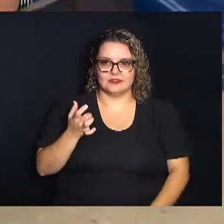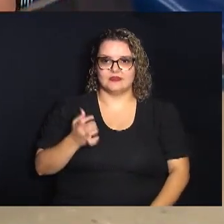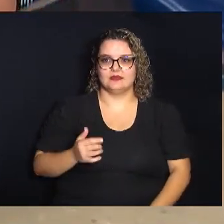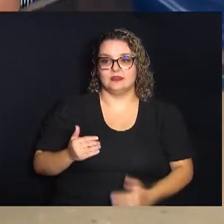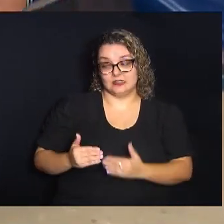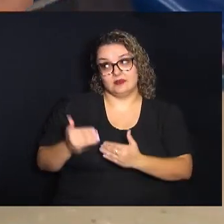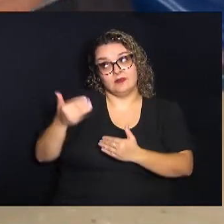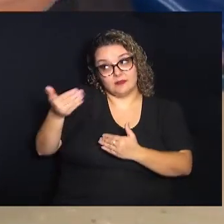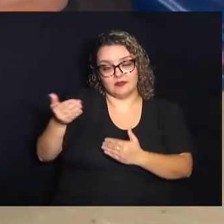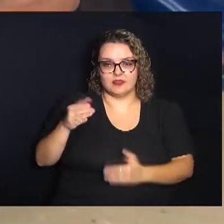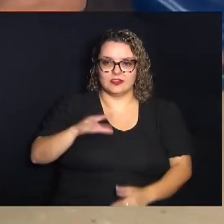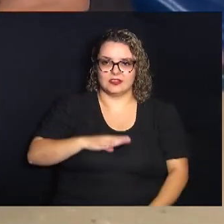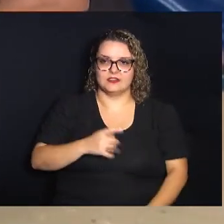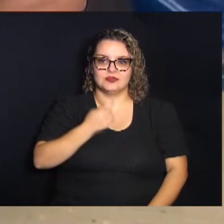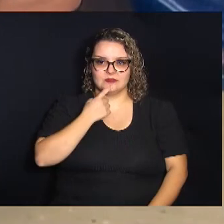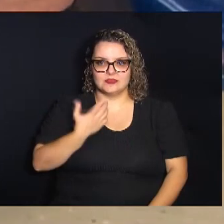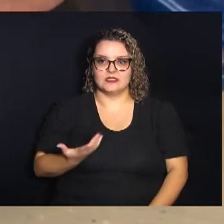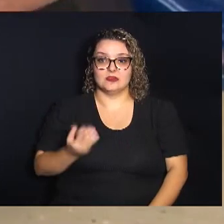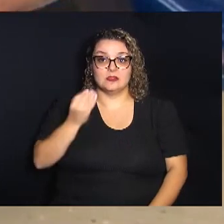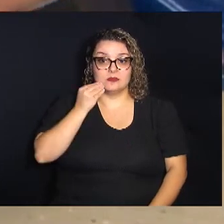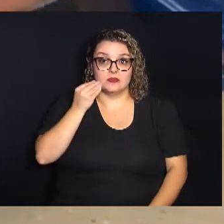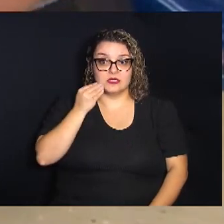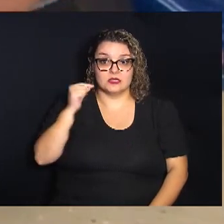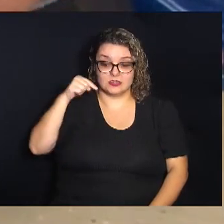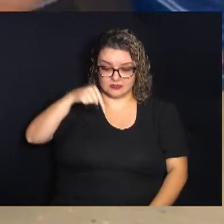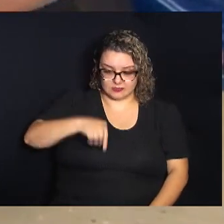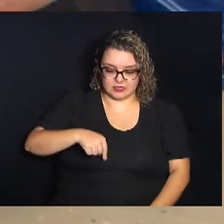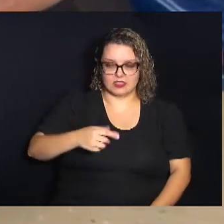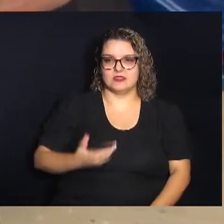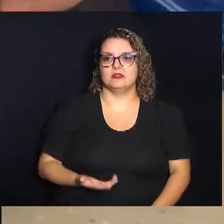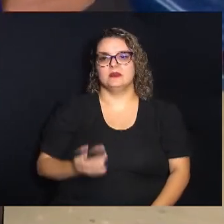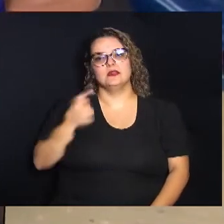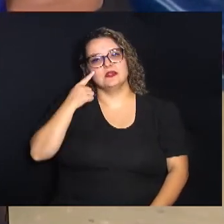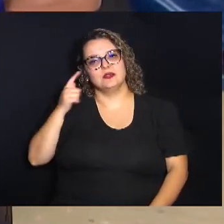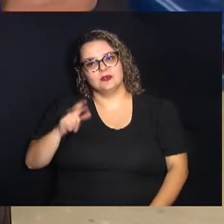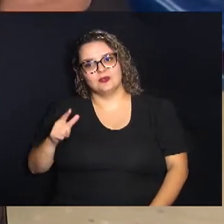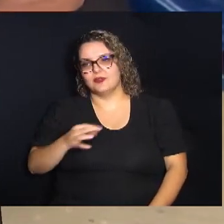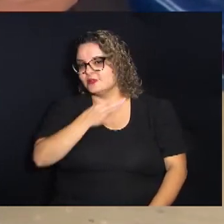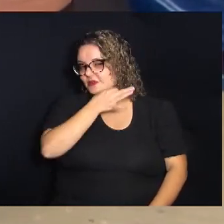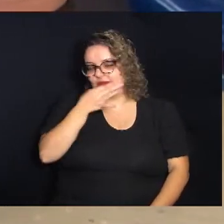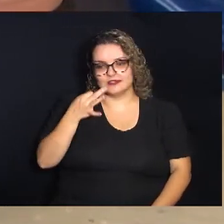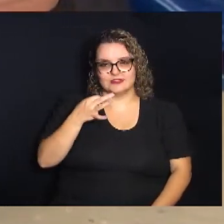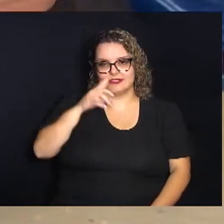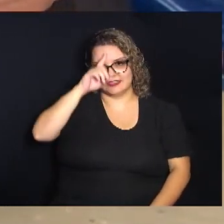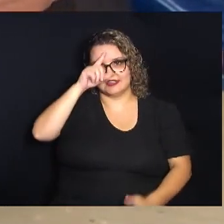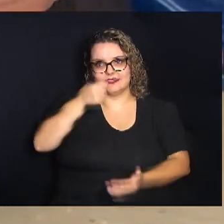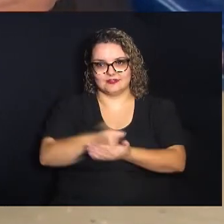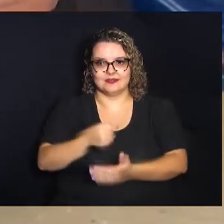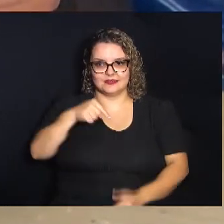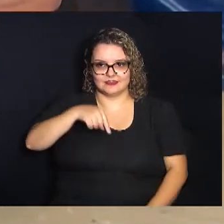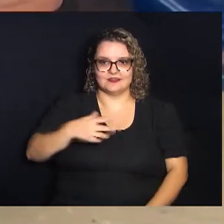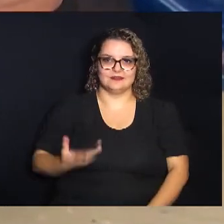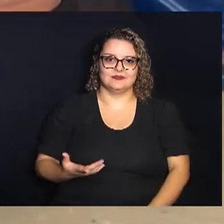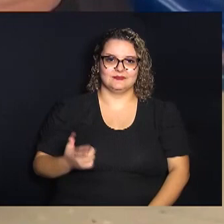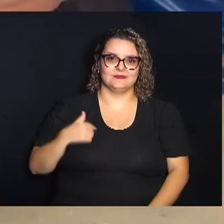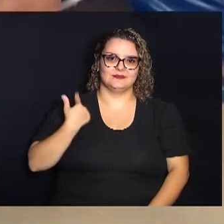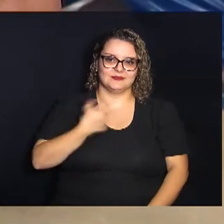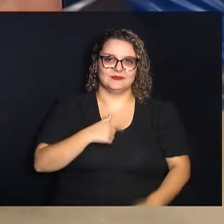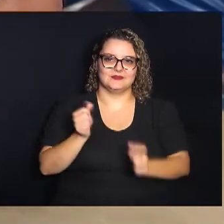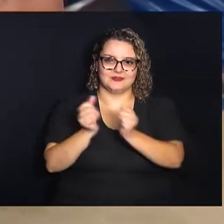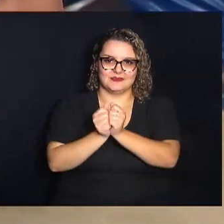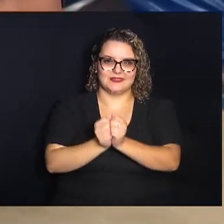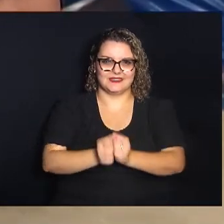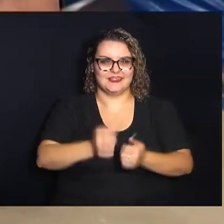casa, para tentar trazer a série para aqui. E claro, seria ótimo definir aqui em casa, com nossa gente. Valeu,